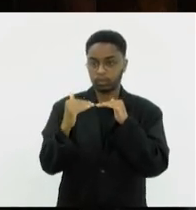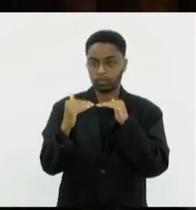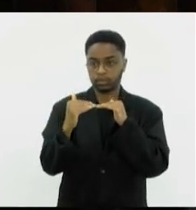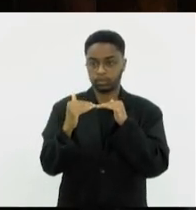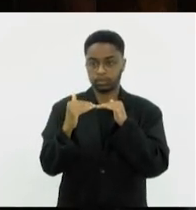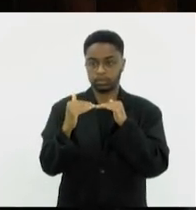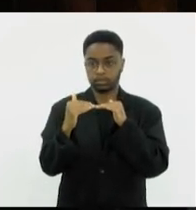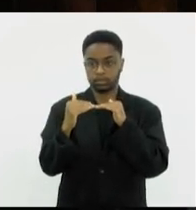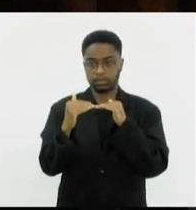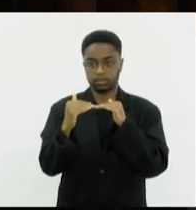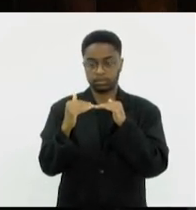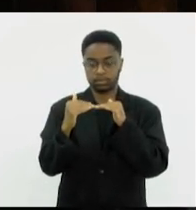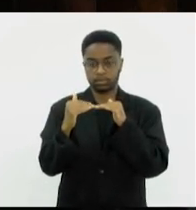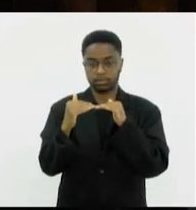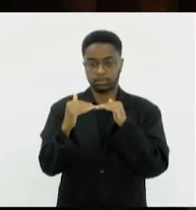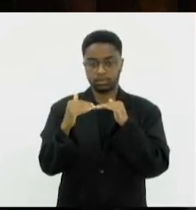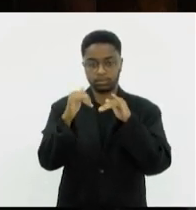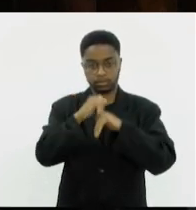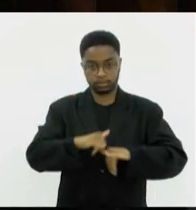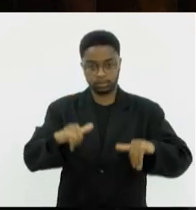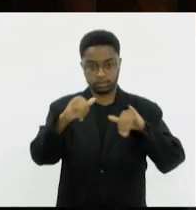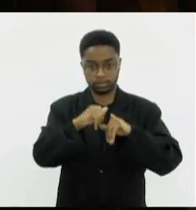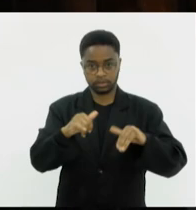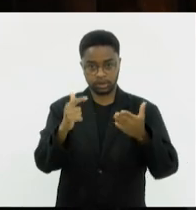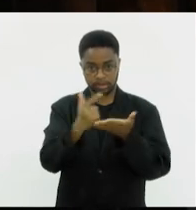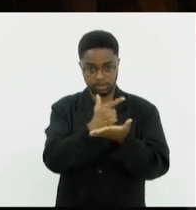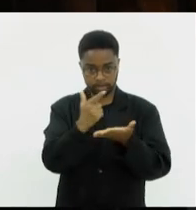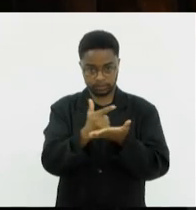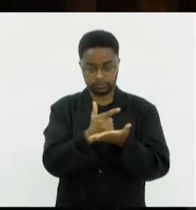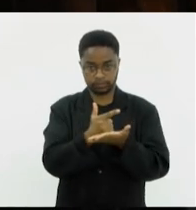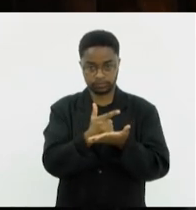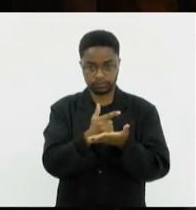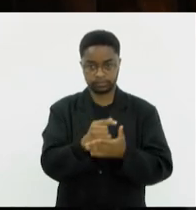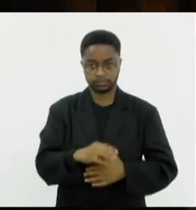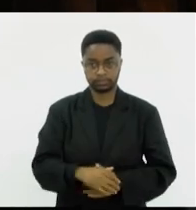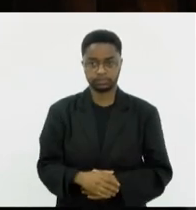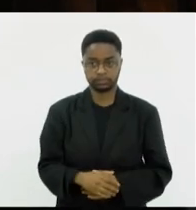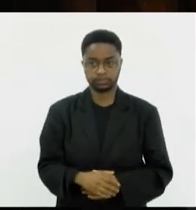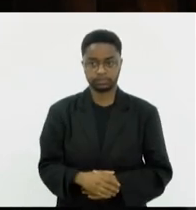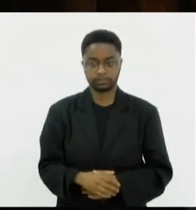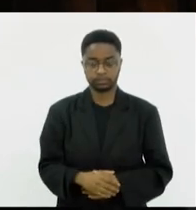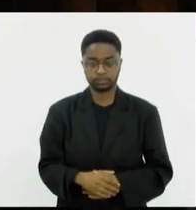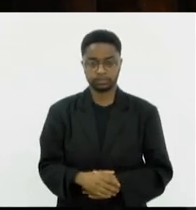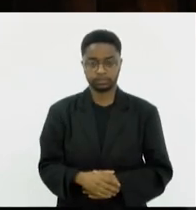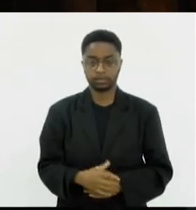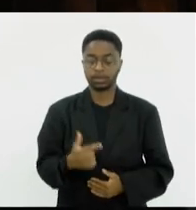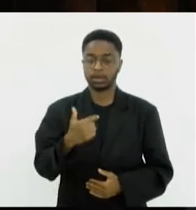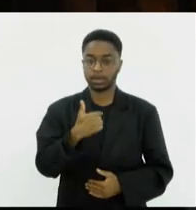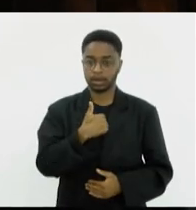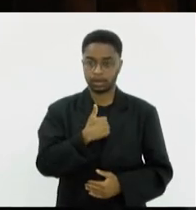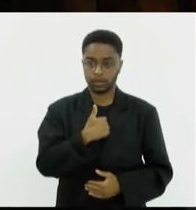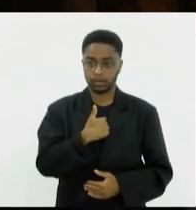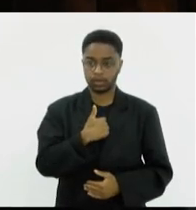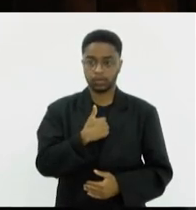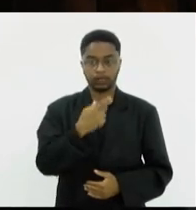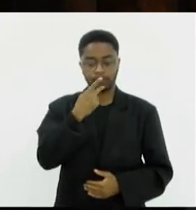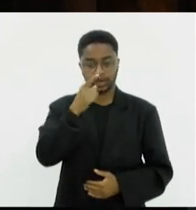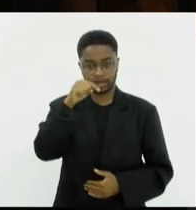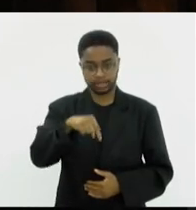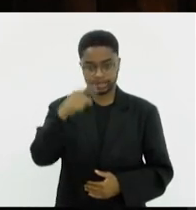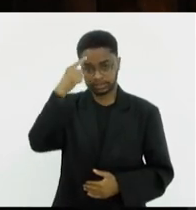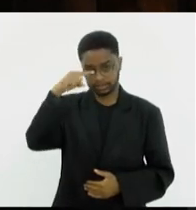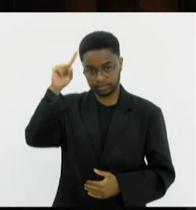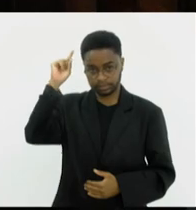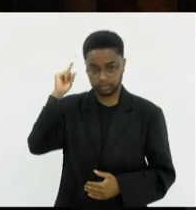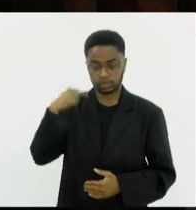à divulgação dessa obra literária. Eu humildemente reconheci aqui, desde a semana passada, quando eu me